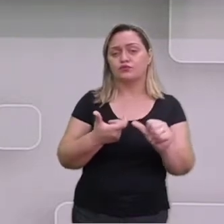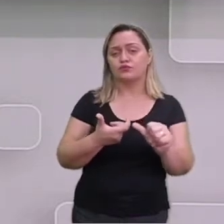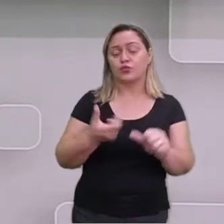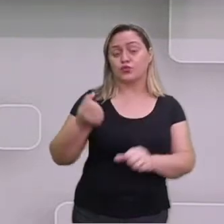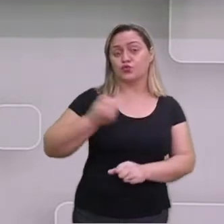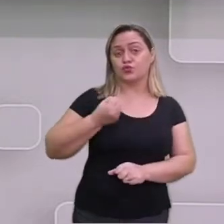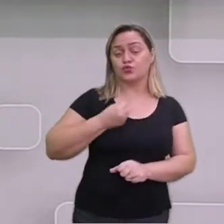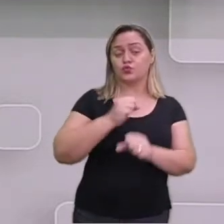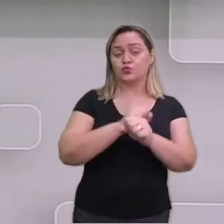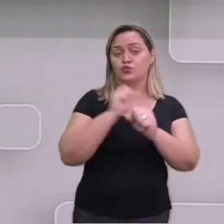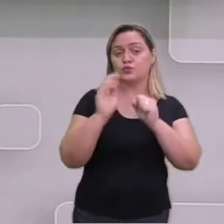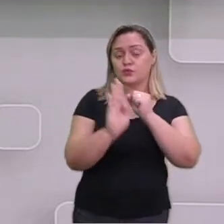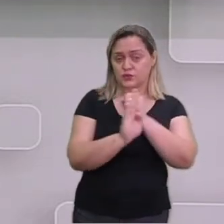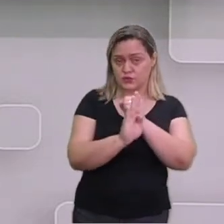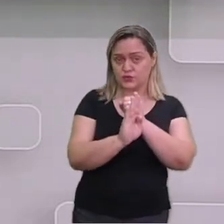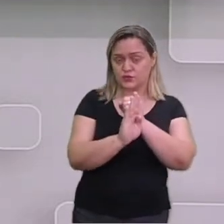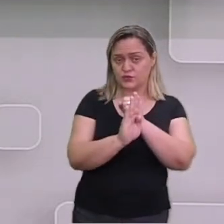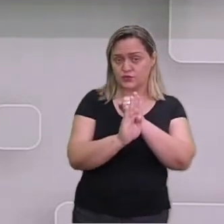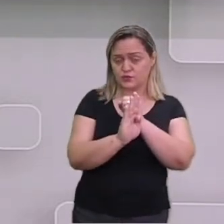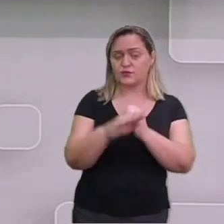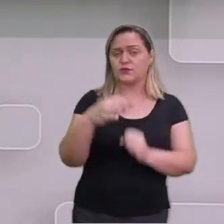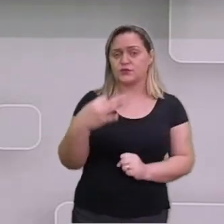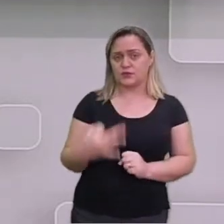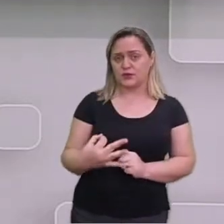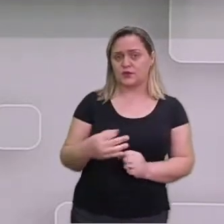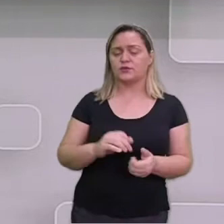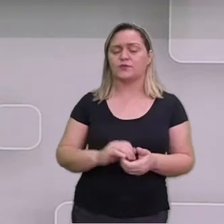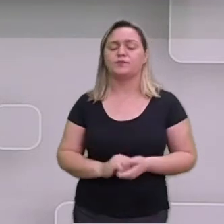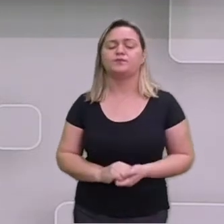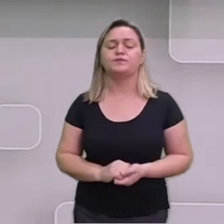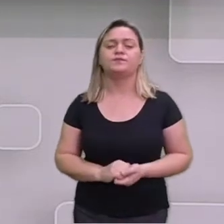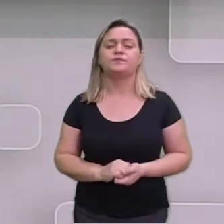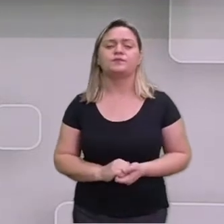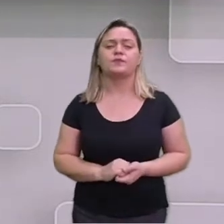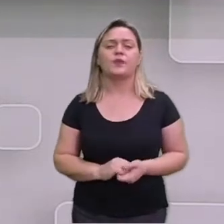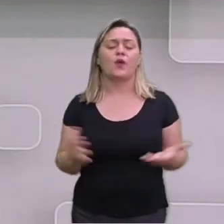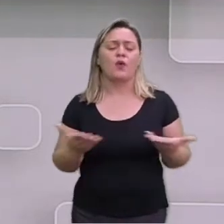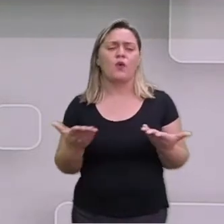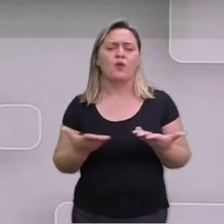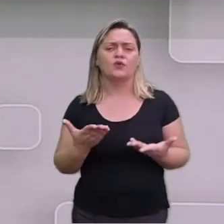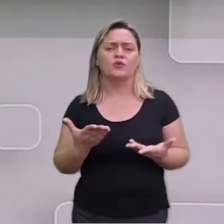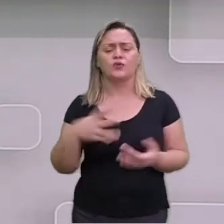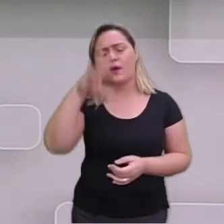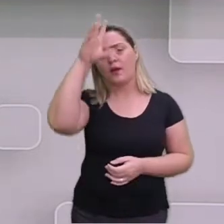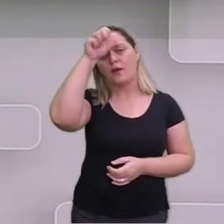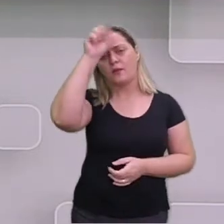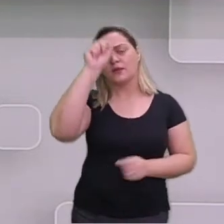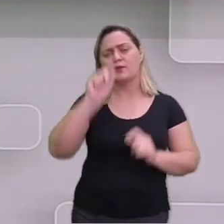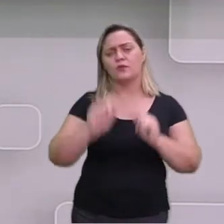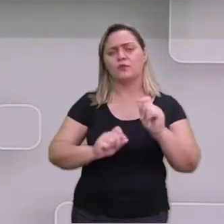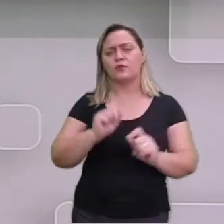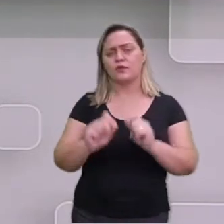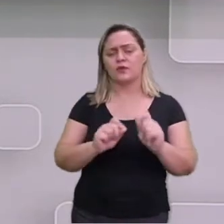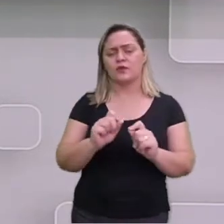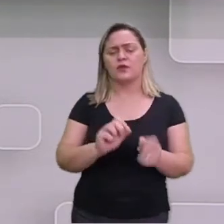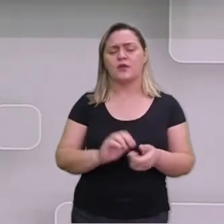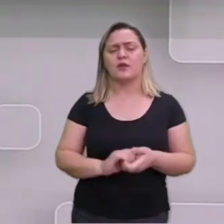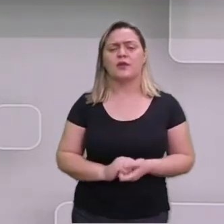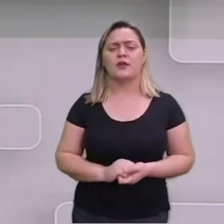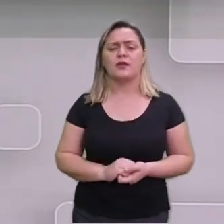e do singular dos substantivos. Então eu vou falar, não vou explicar sobre o substantivo hoje, nós vamos deixar para uma próxima